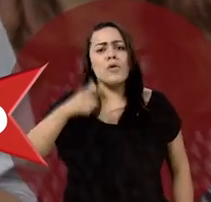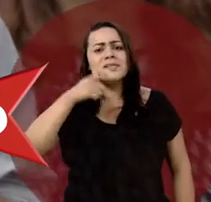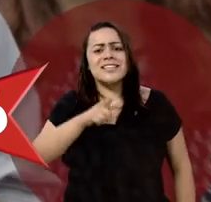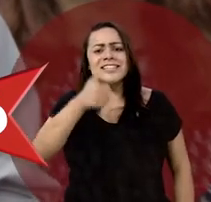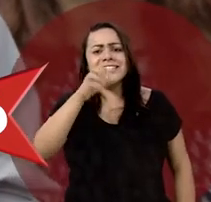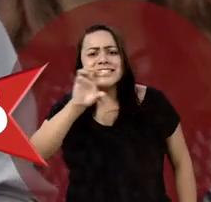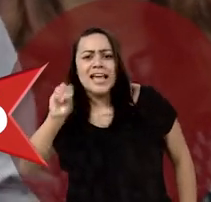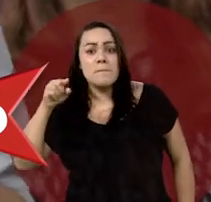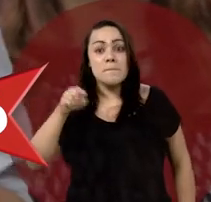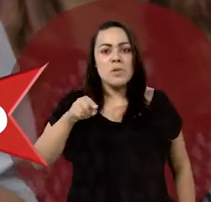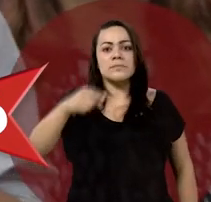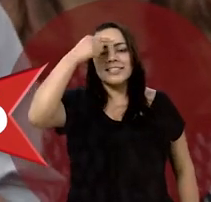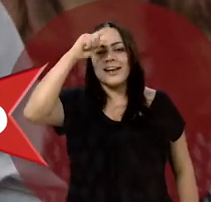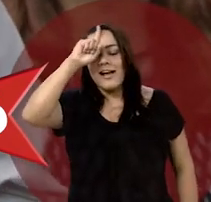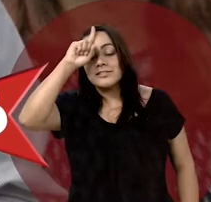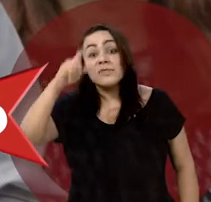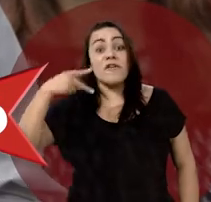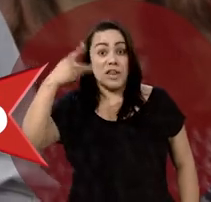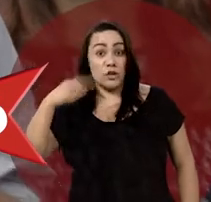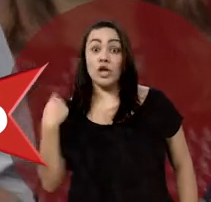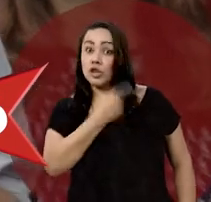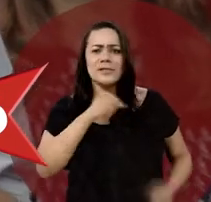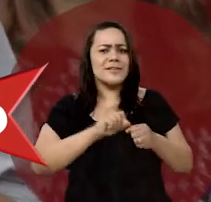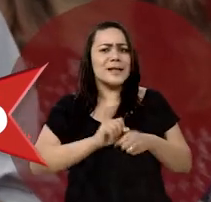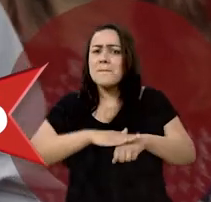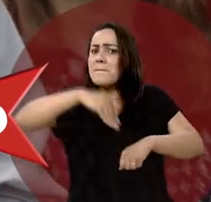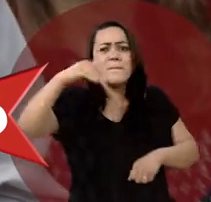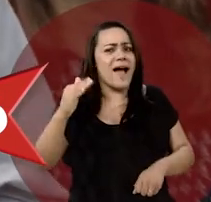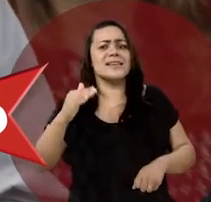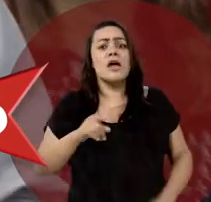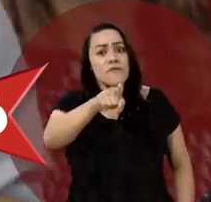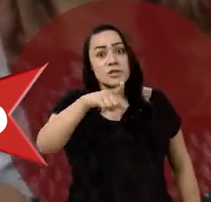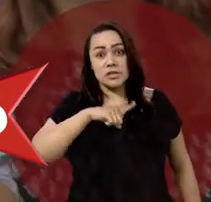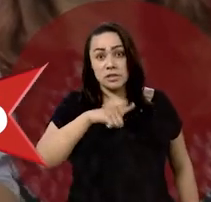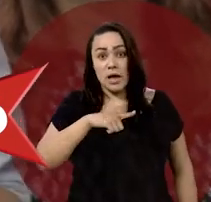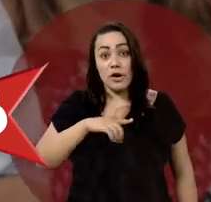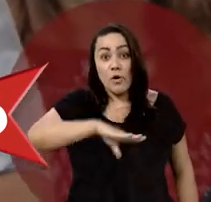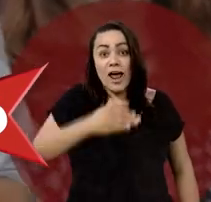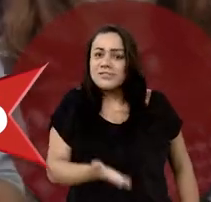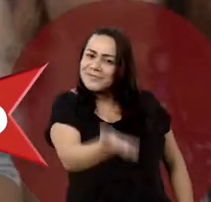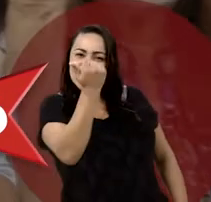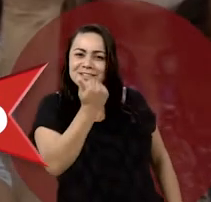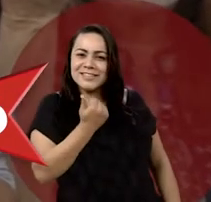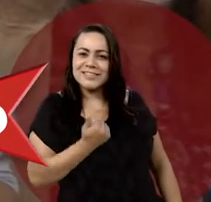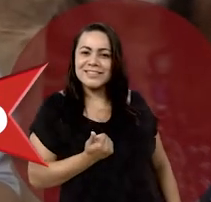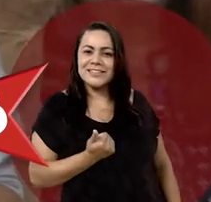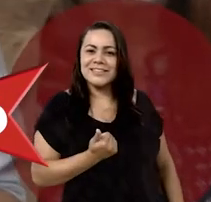Bebel, 100 mil para Santa Casa. Como vereador, vamos fazer muito mais no mandato popular e coletivo. Você tem coragem? Vem com a gente!